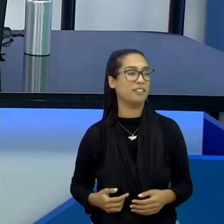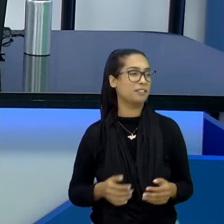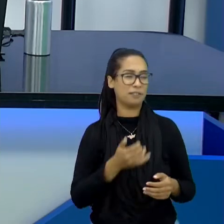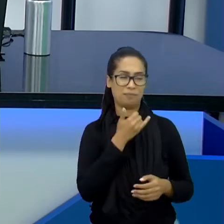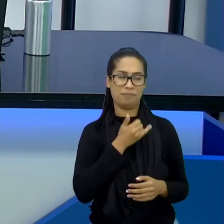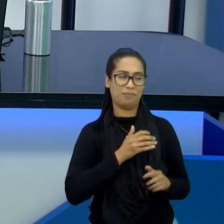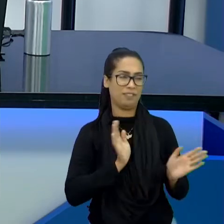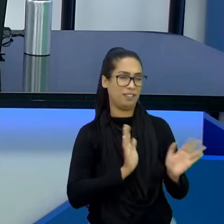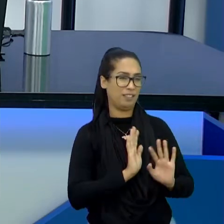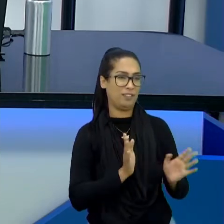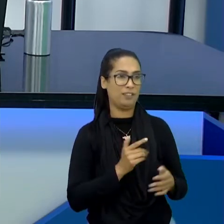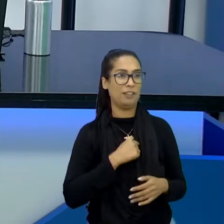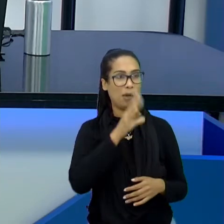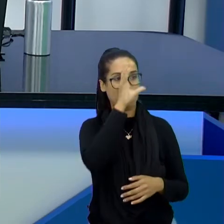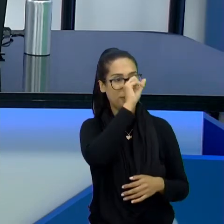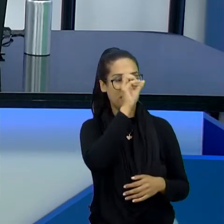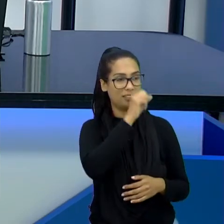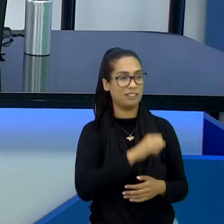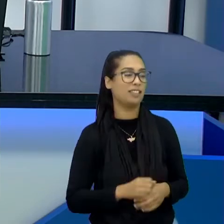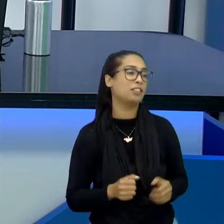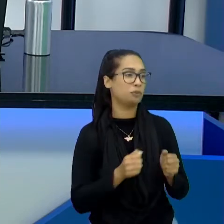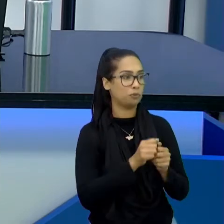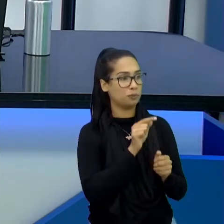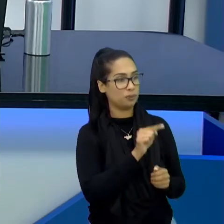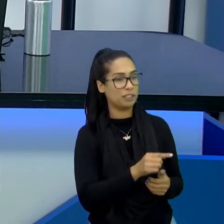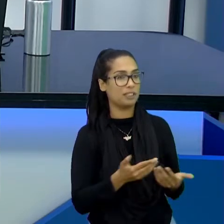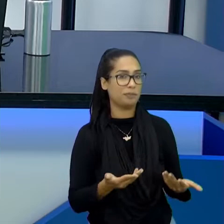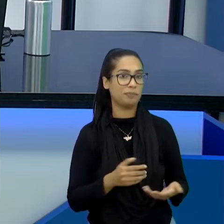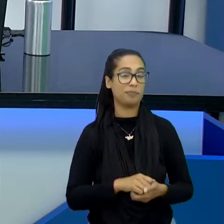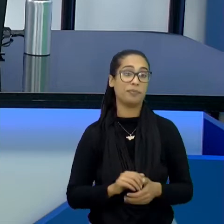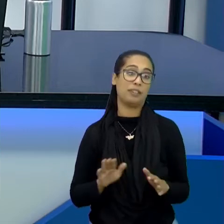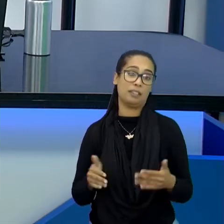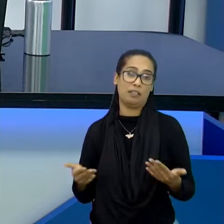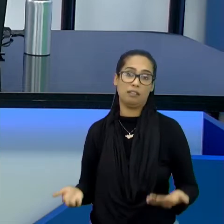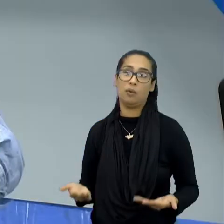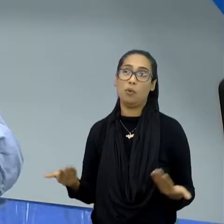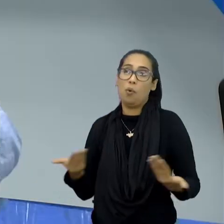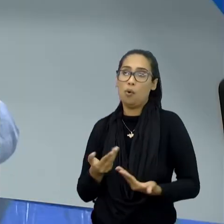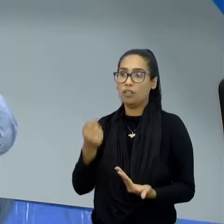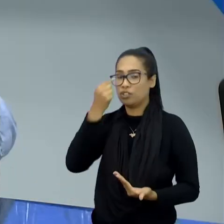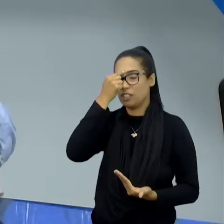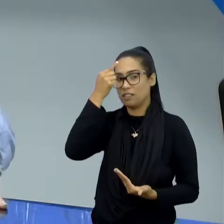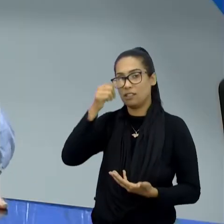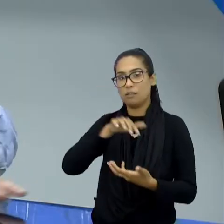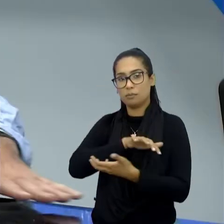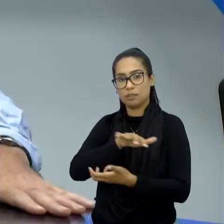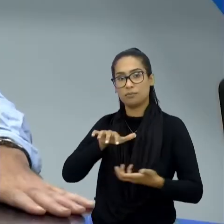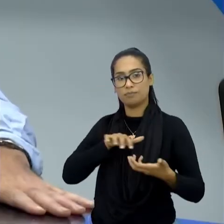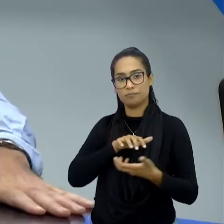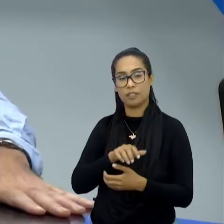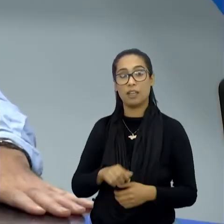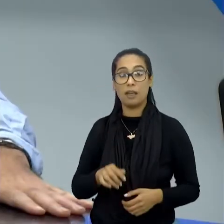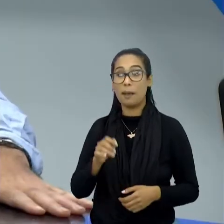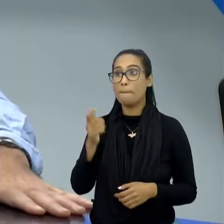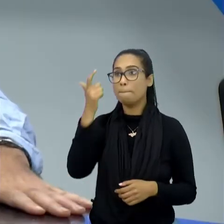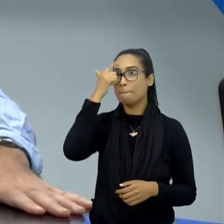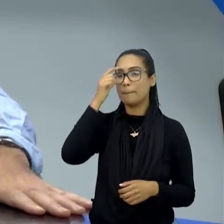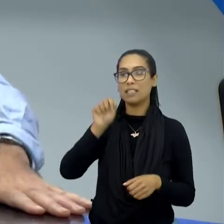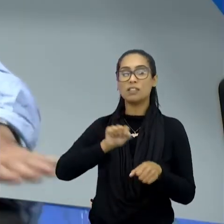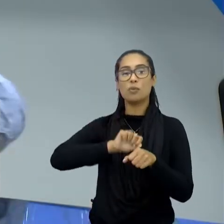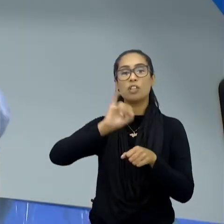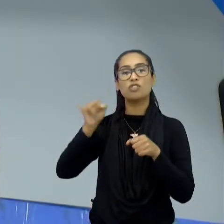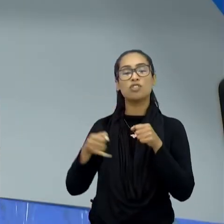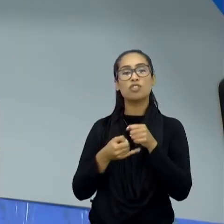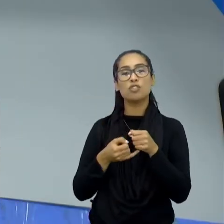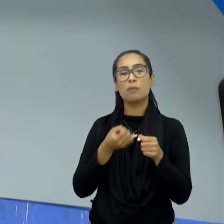também. A gente, ideologicamente, condiciona a revolução a um adjetivo bom.